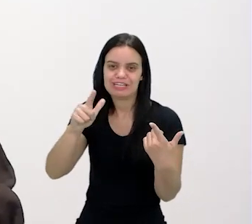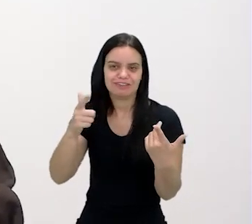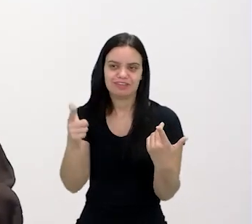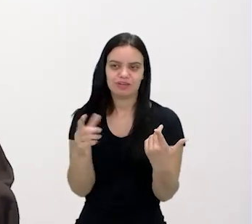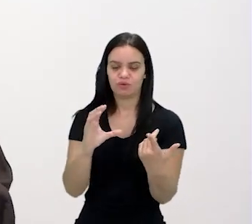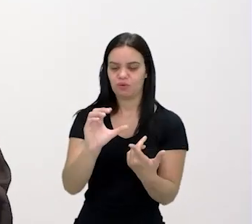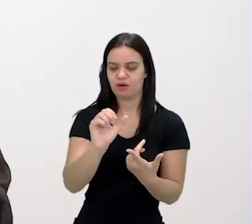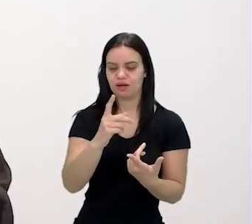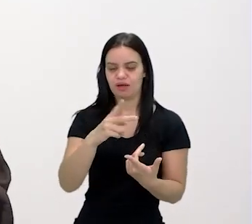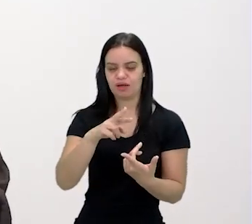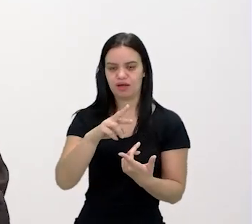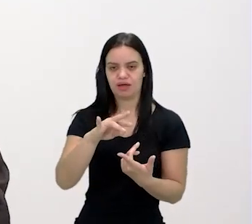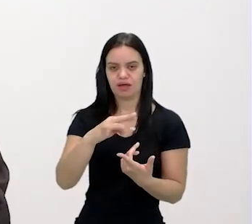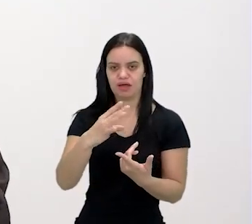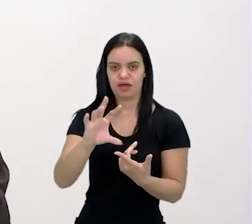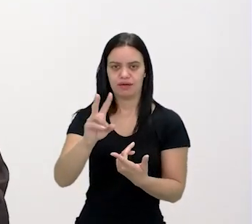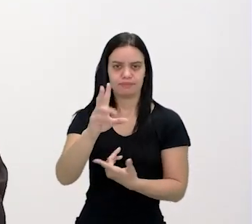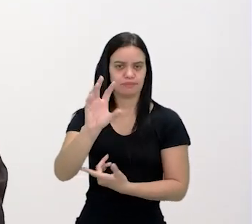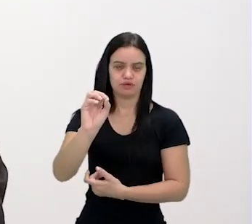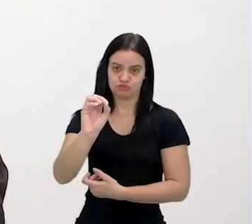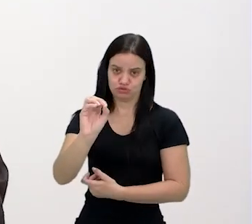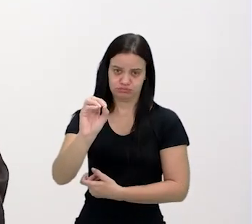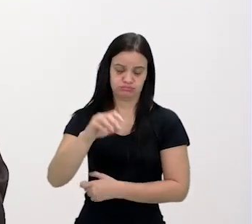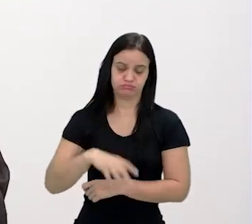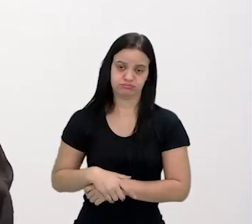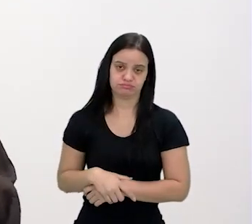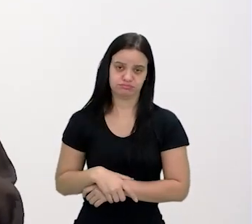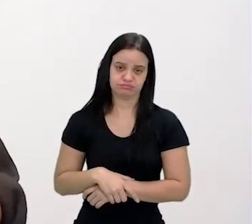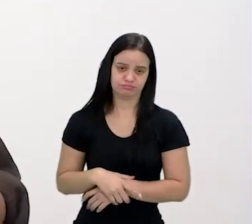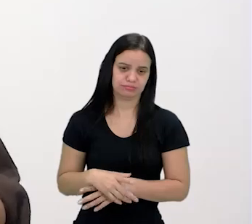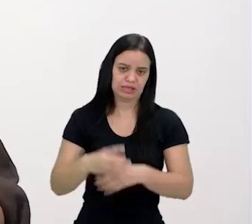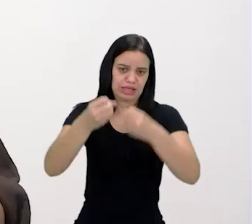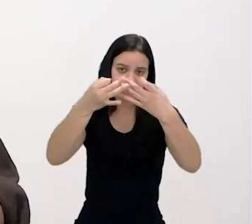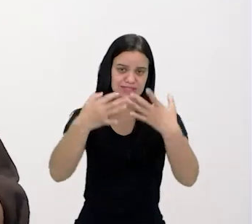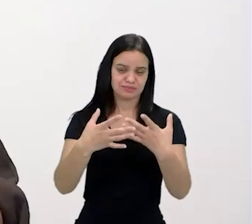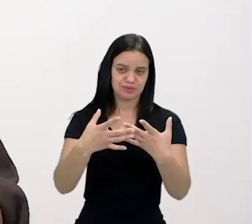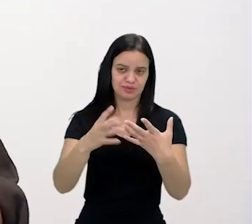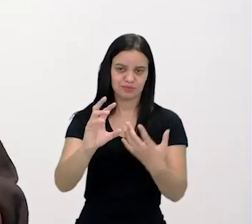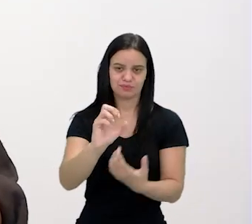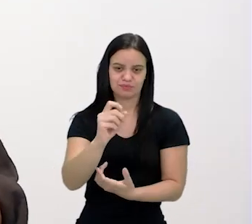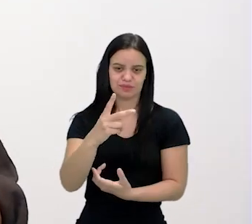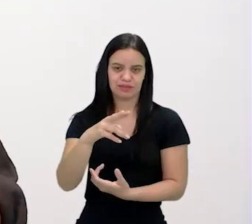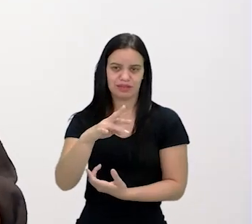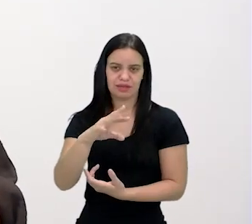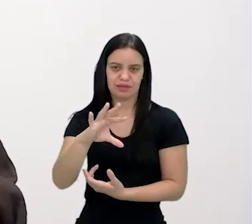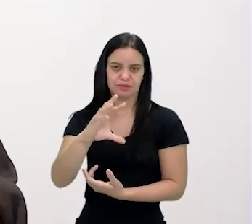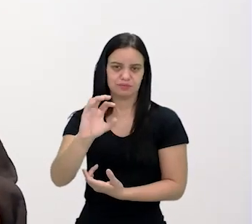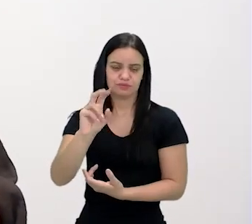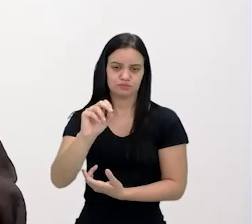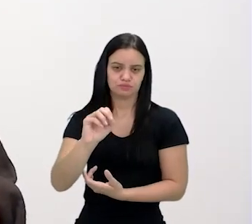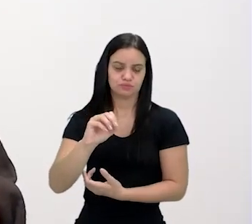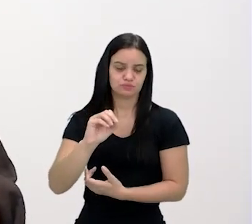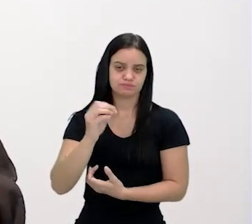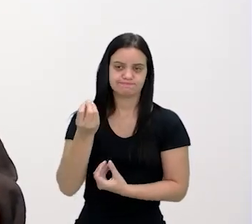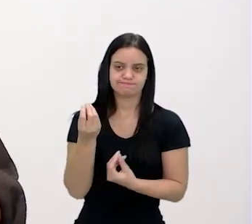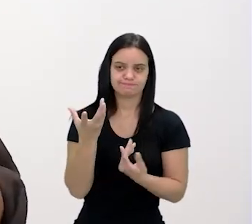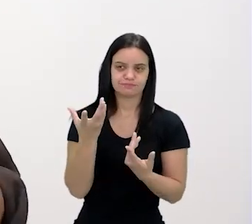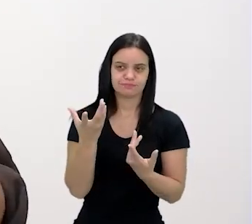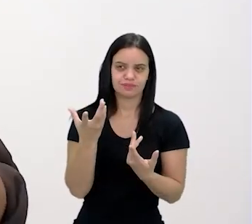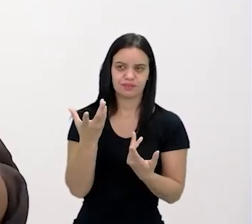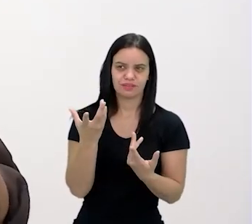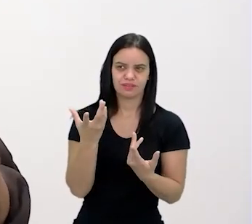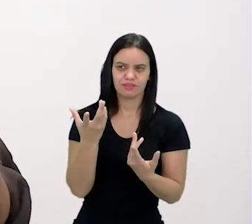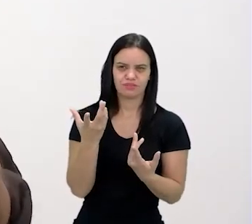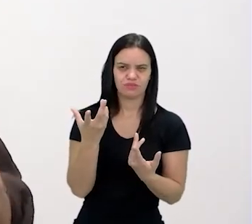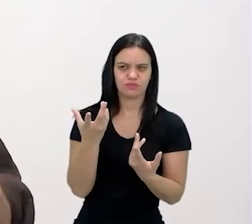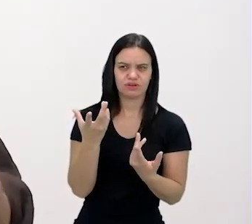capricho, né? A prezada disse, o capricho é bem isso mesmo. O capricho, mas não foi